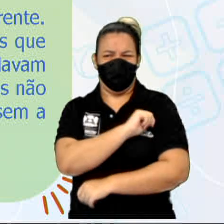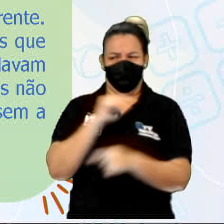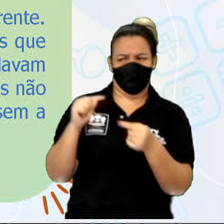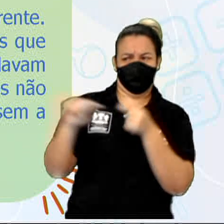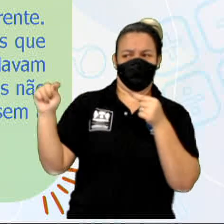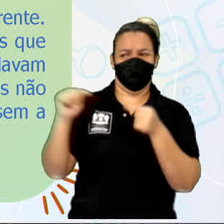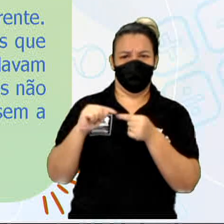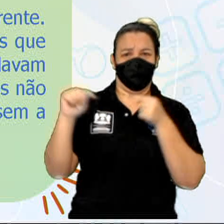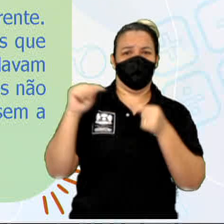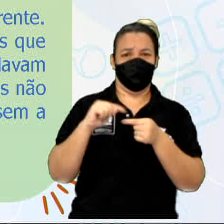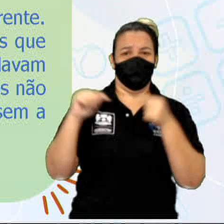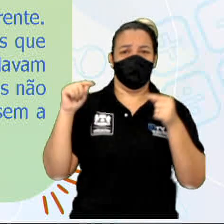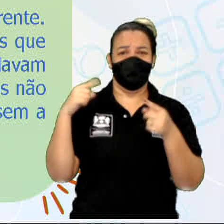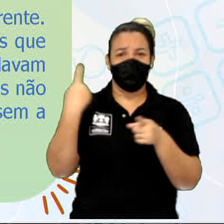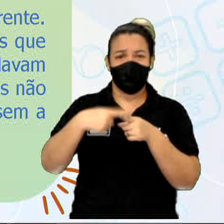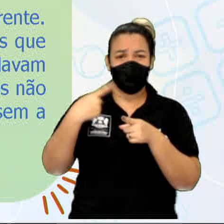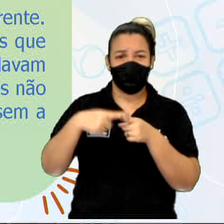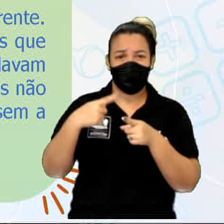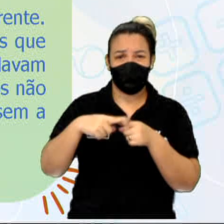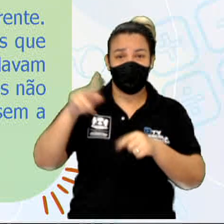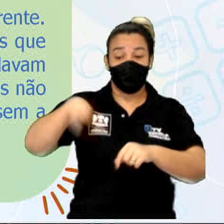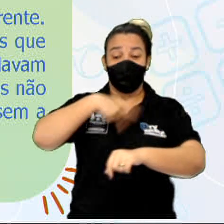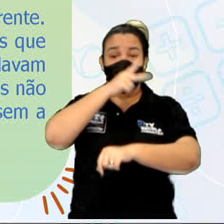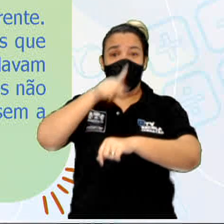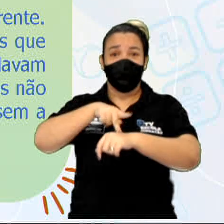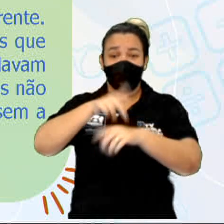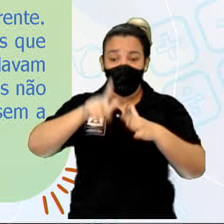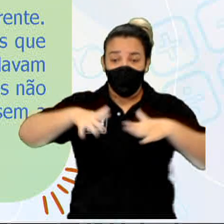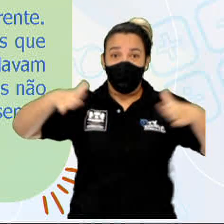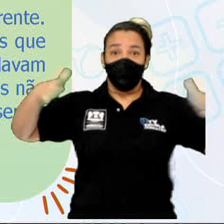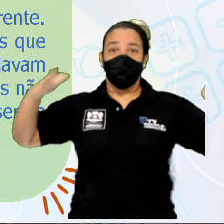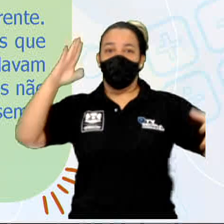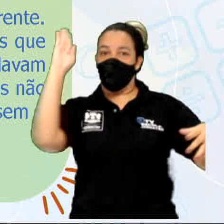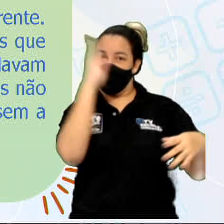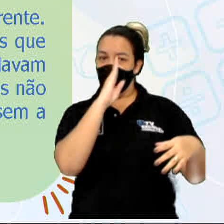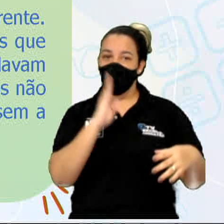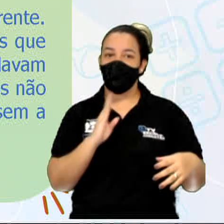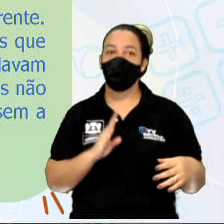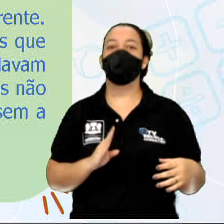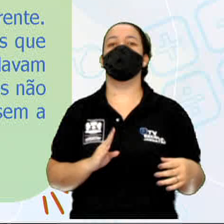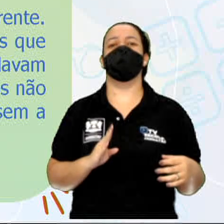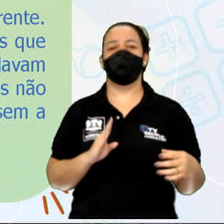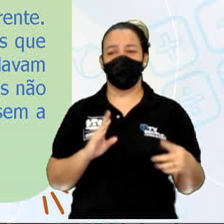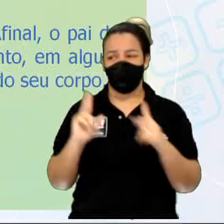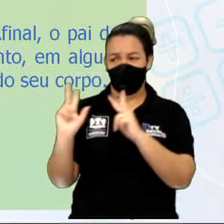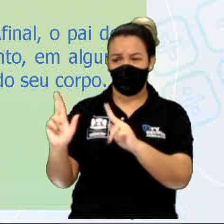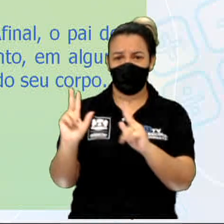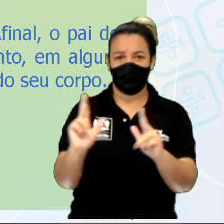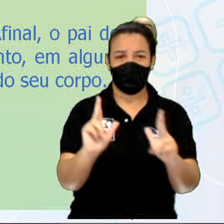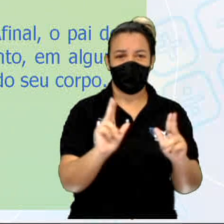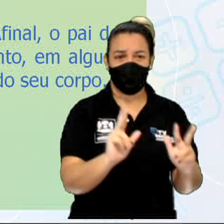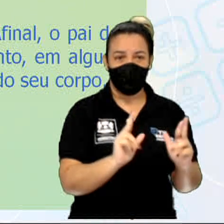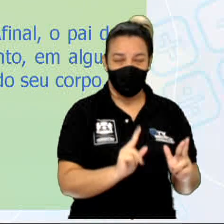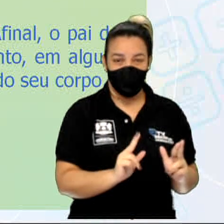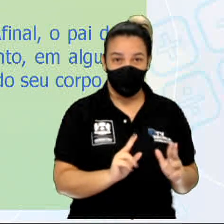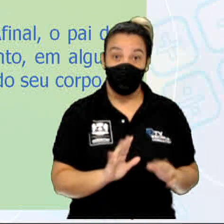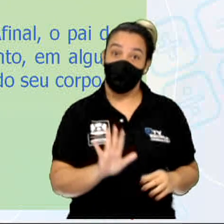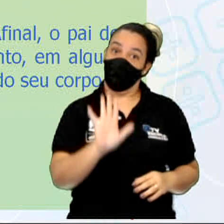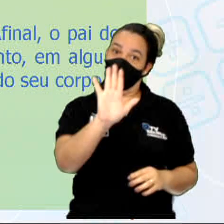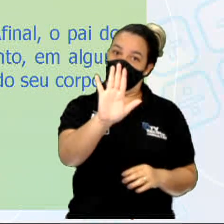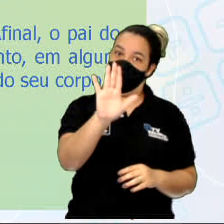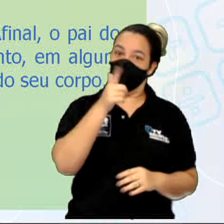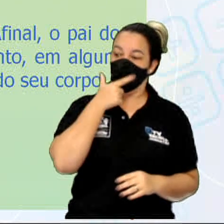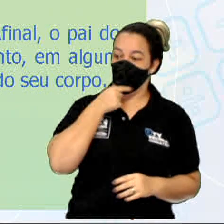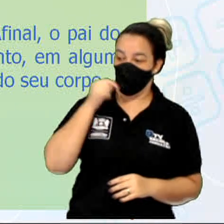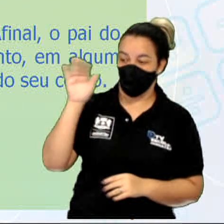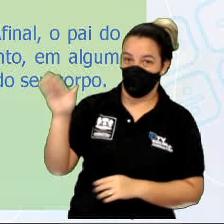país do tamanho do Brasil todos falavam a mesma língua só com pequenas variações? Mas o gaúcho